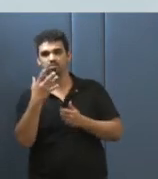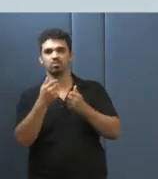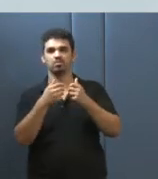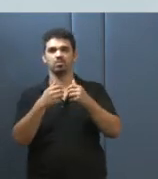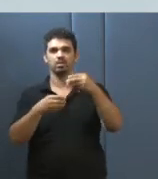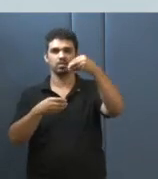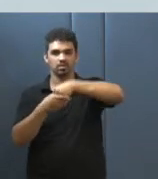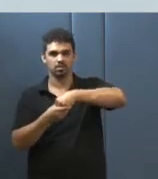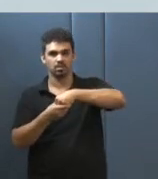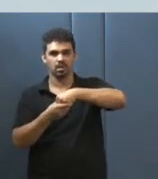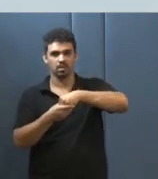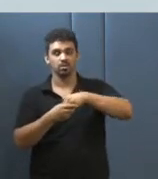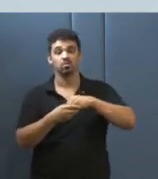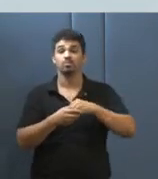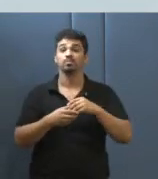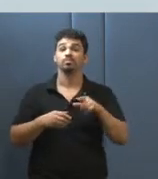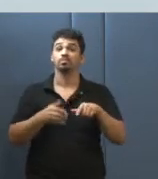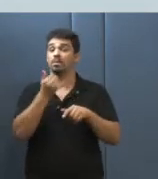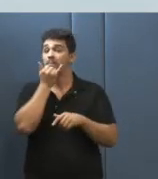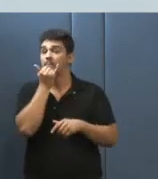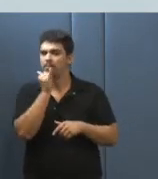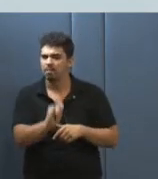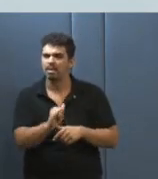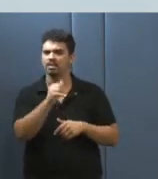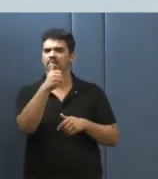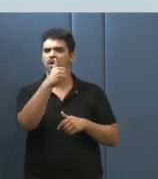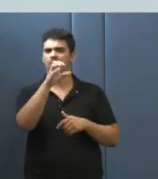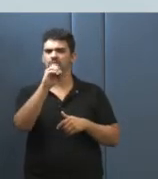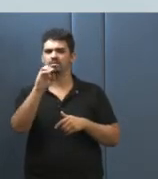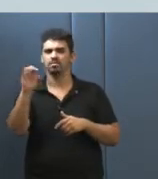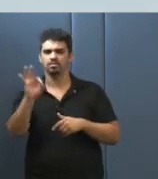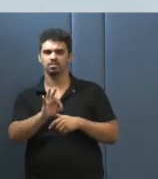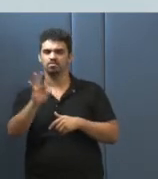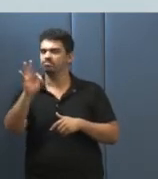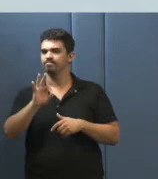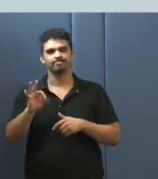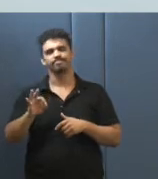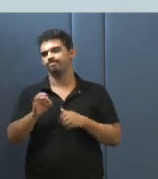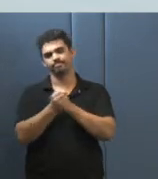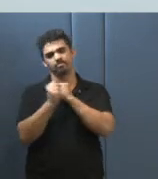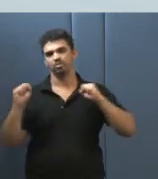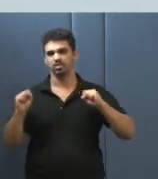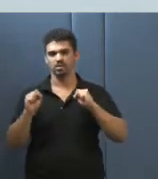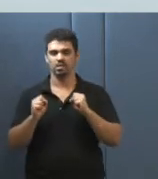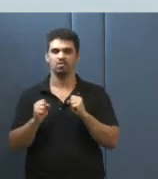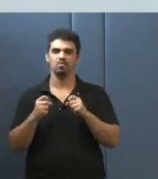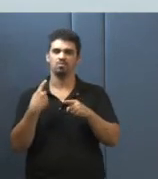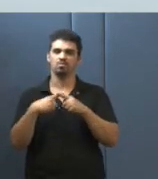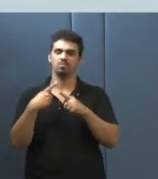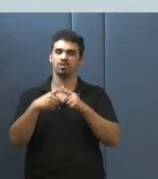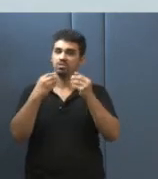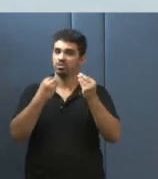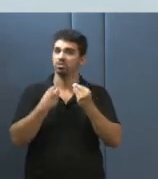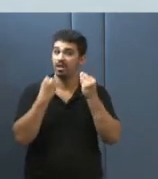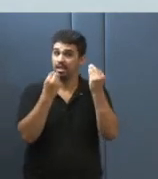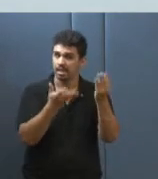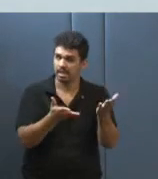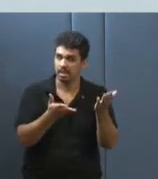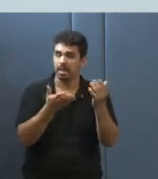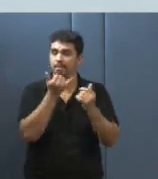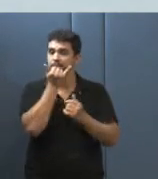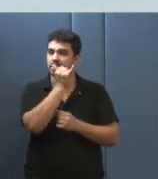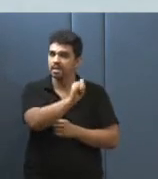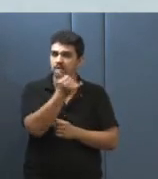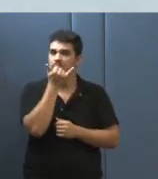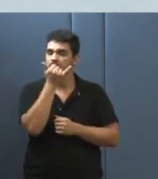legislação brasileira, a impossibilidade do perdão de 100%, existe um entendimento de que a gente já chegou a dar pode chegar a dar